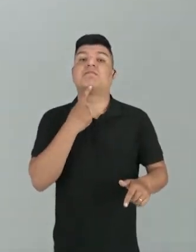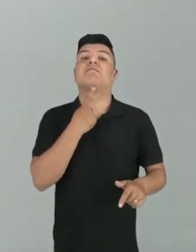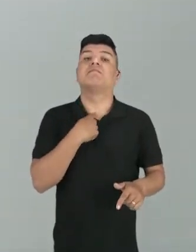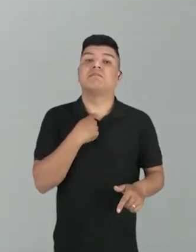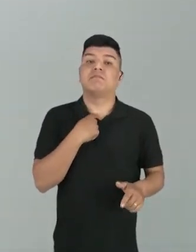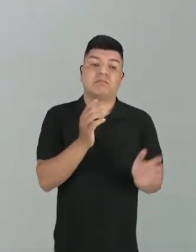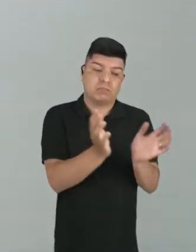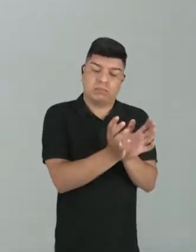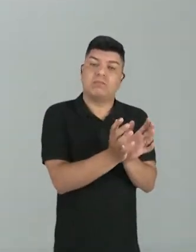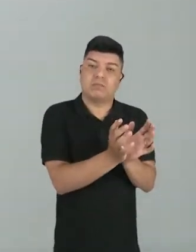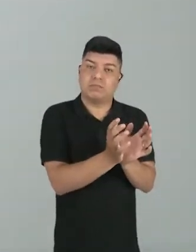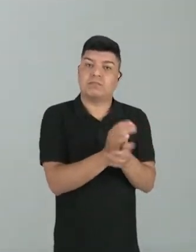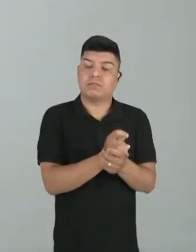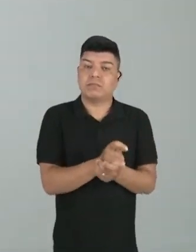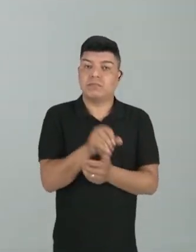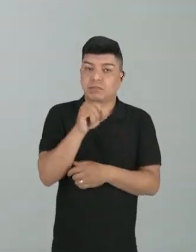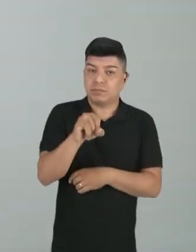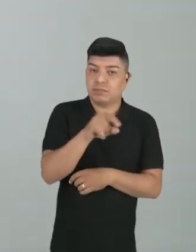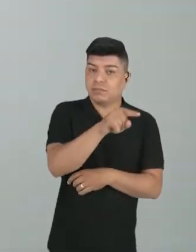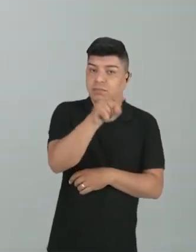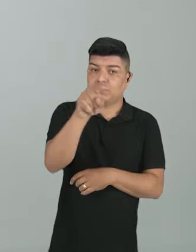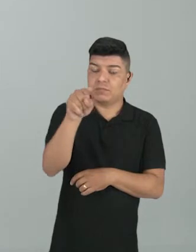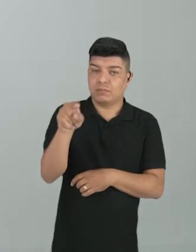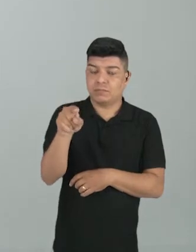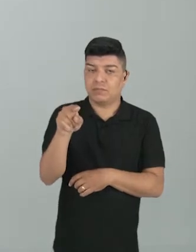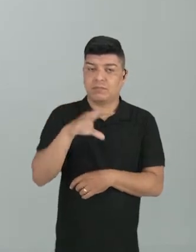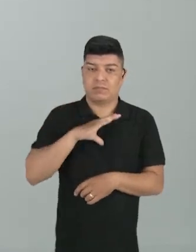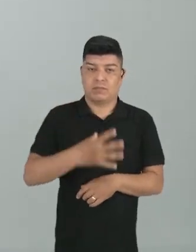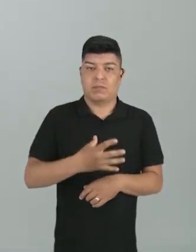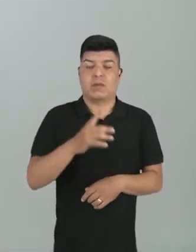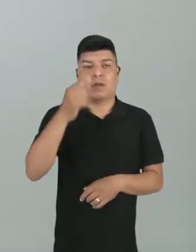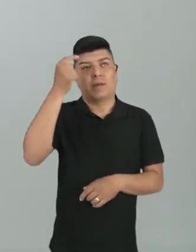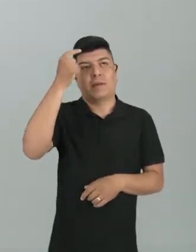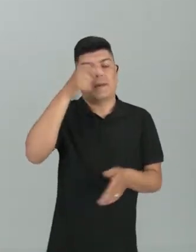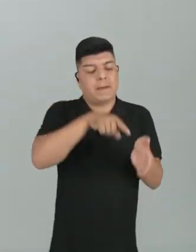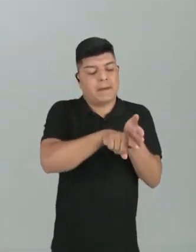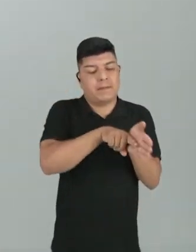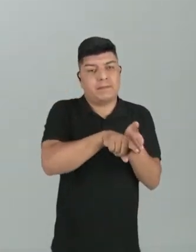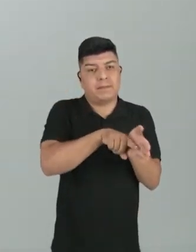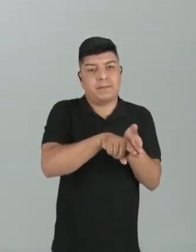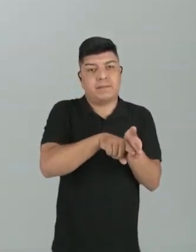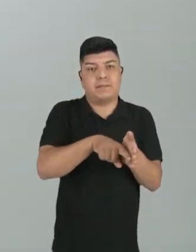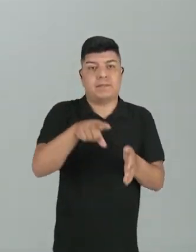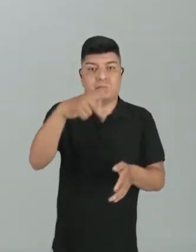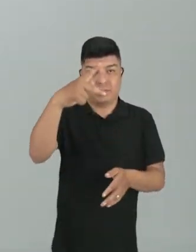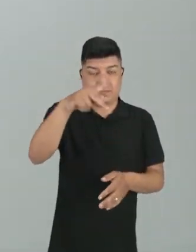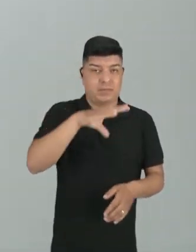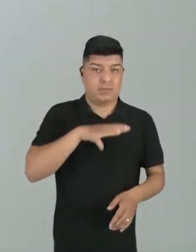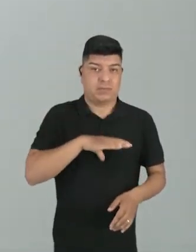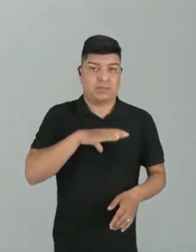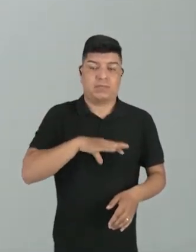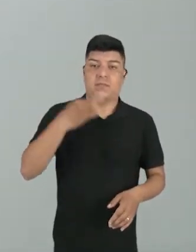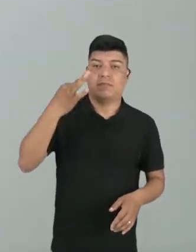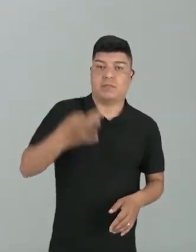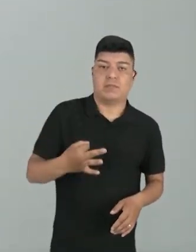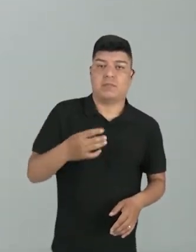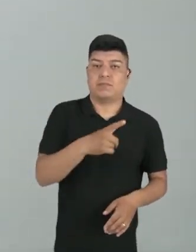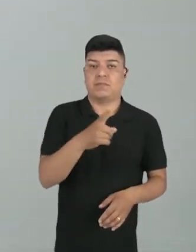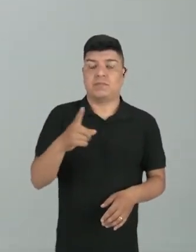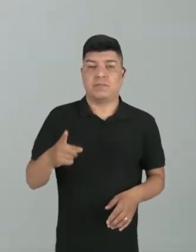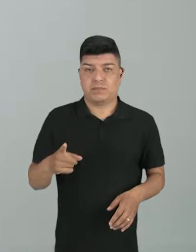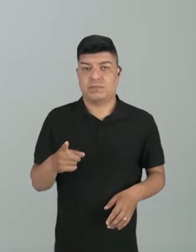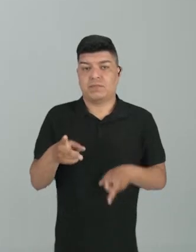de classe. Se você se ousar a pesquisar na sua cidade, certamente você